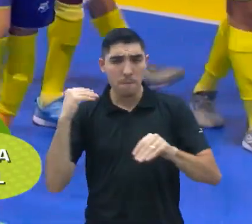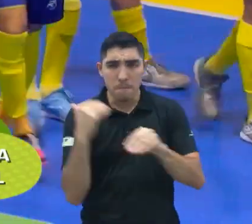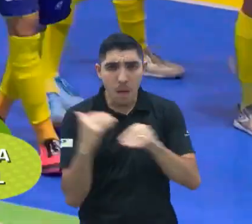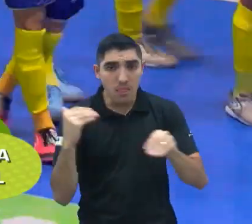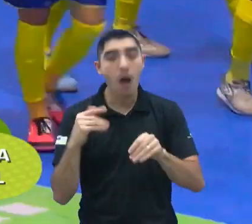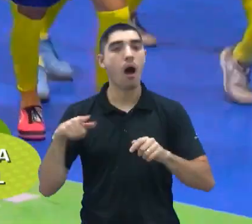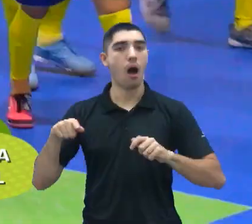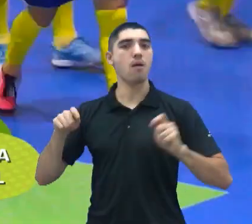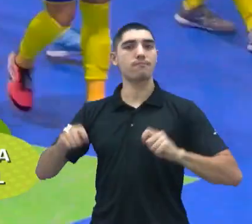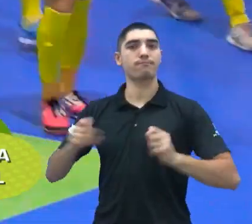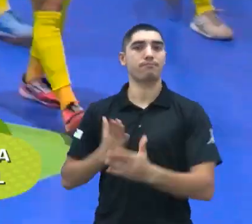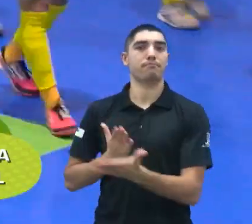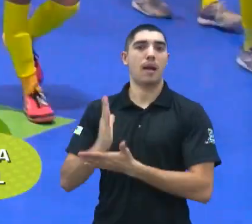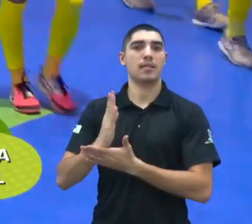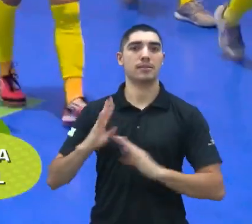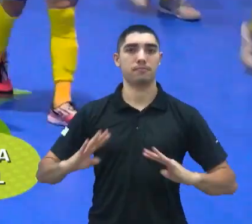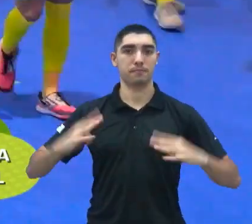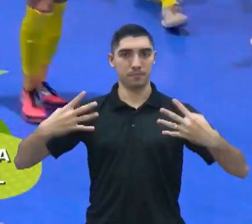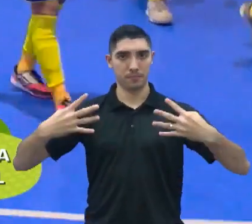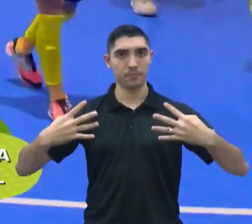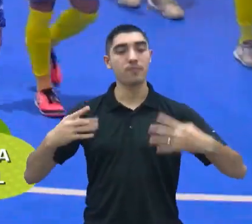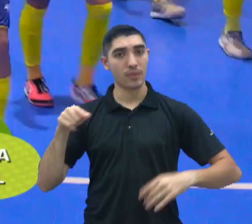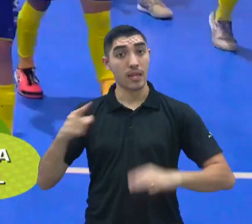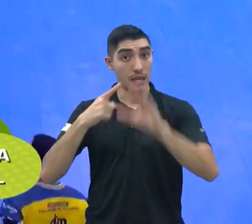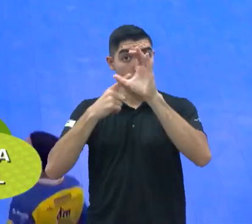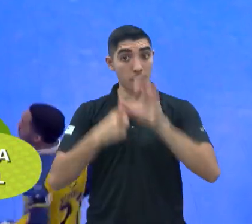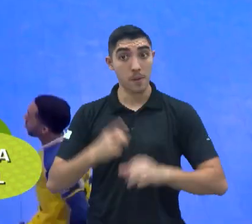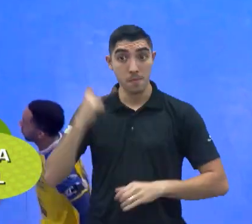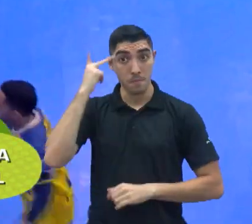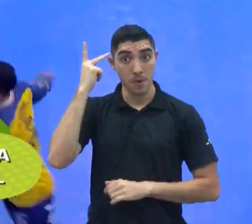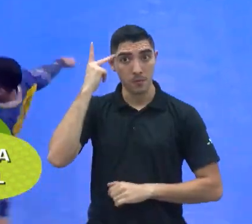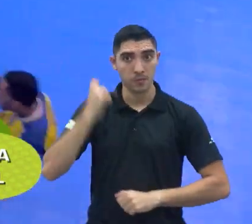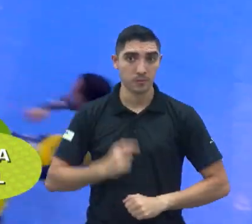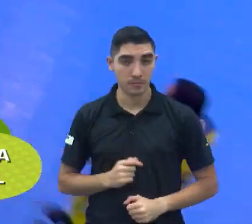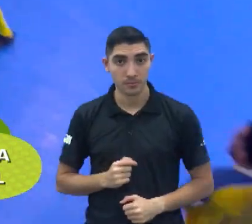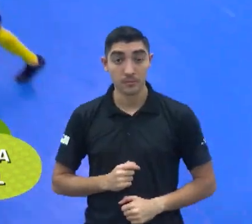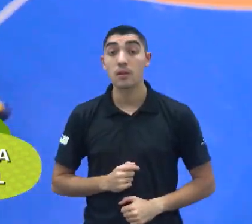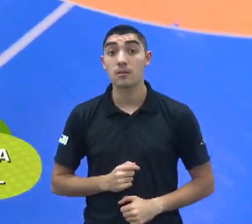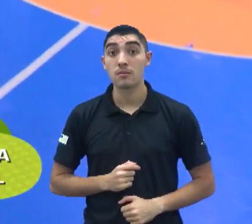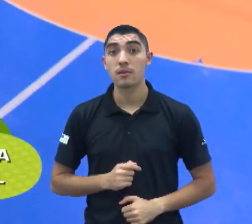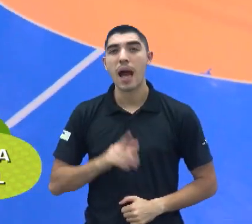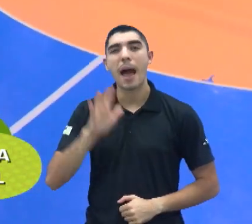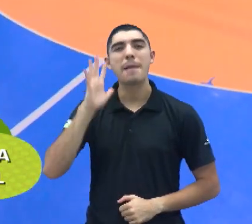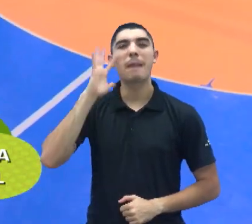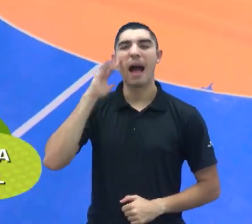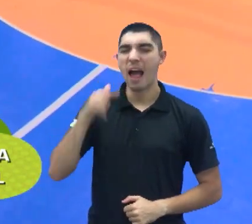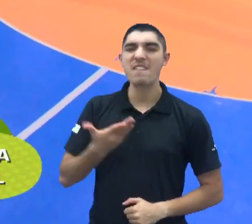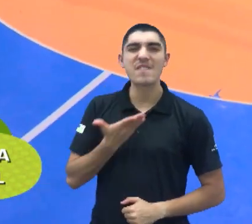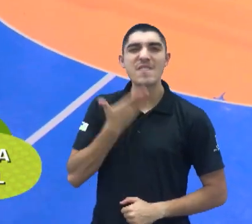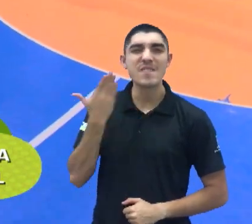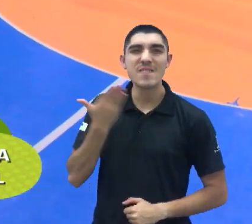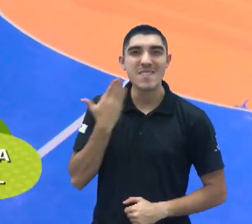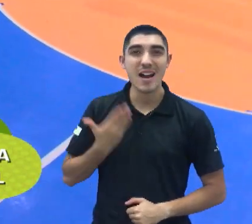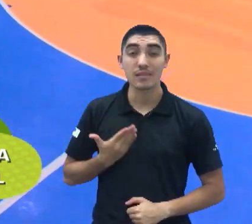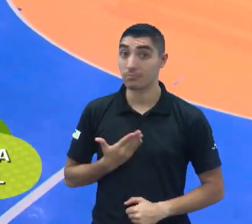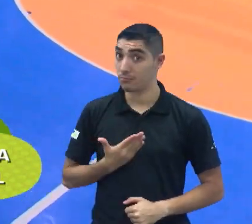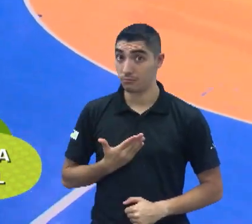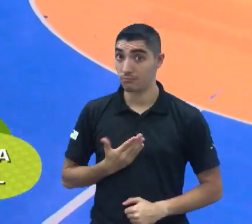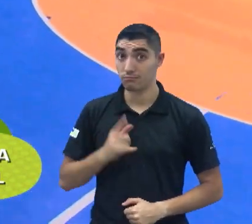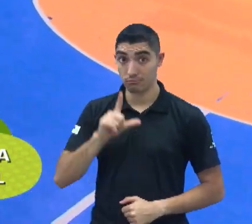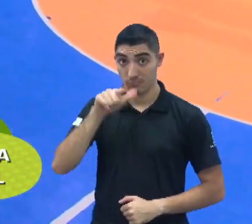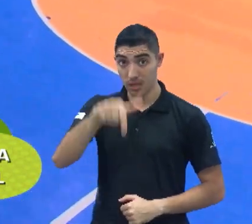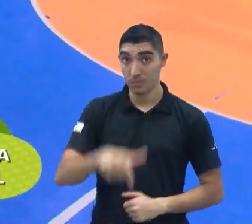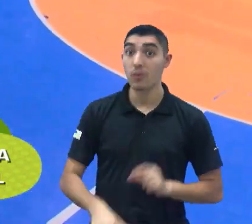avançar às quartas de final do Campeonato Paulista de Futsal. Mas quem esperava um jogo fácil dentro de quadra, o que se viu